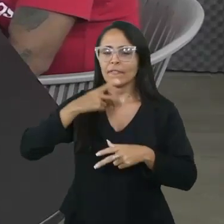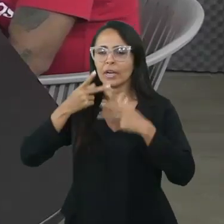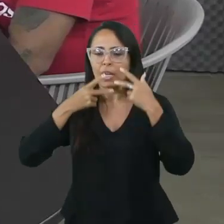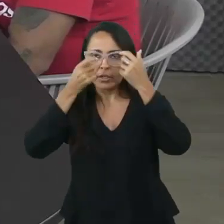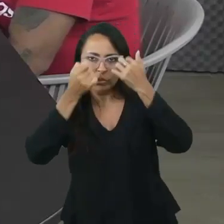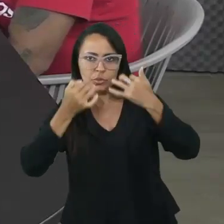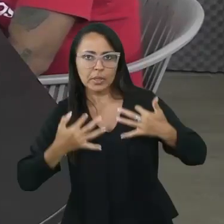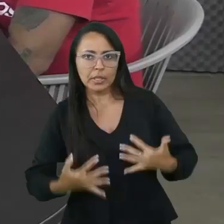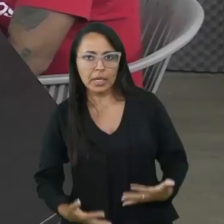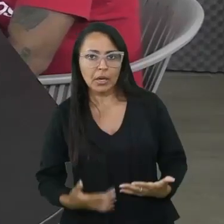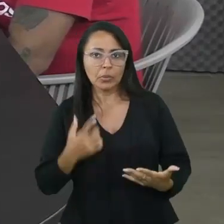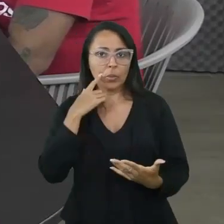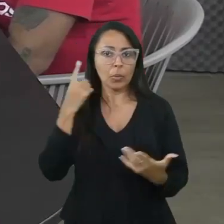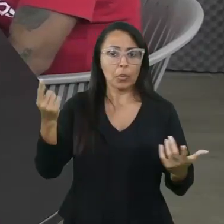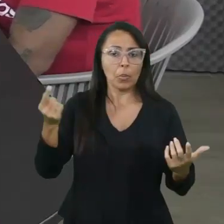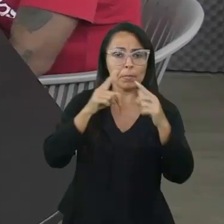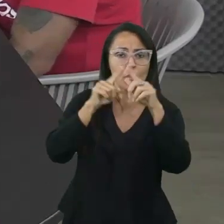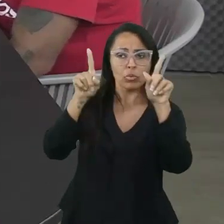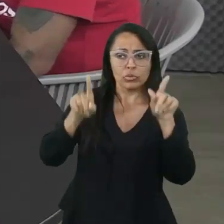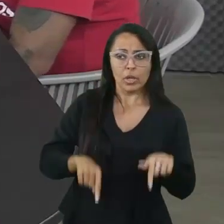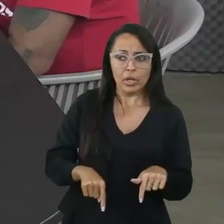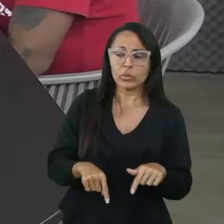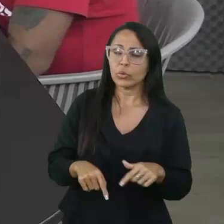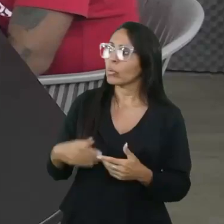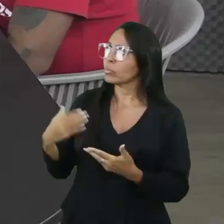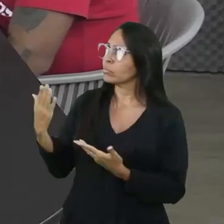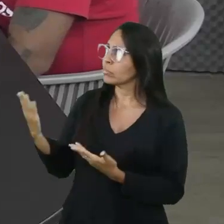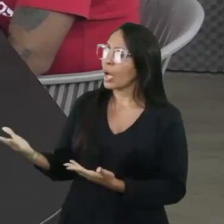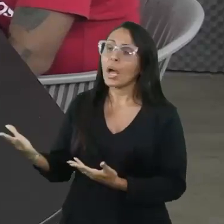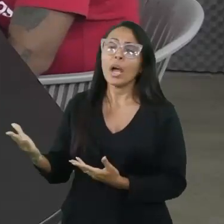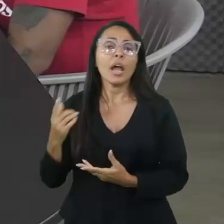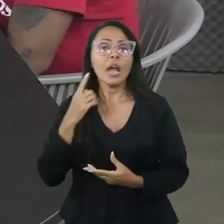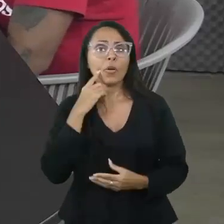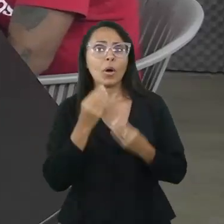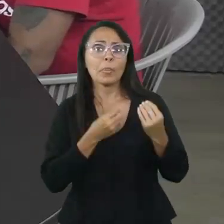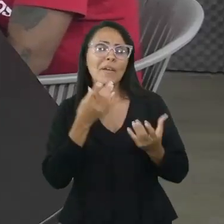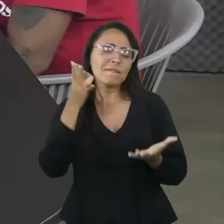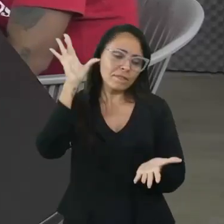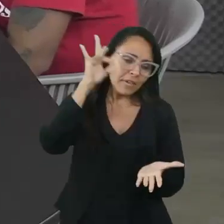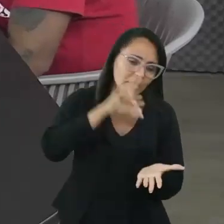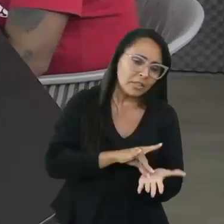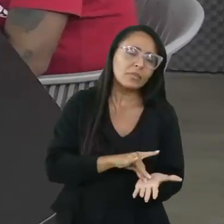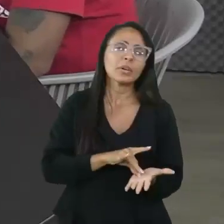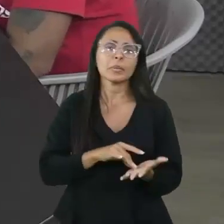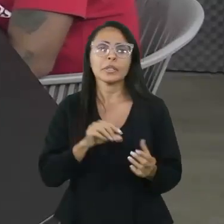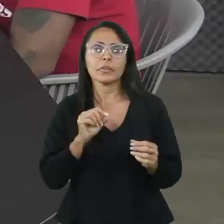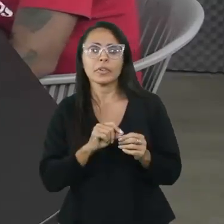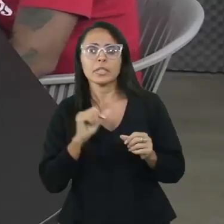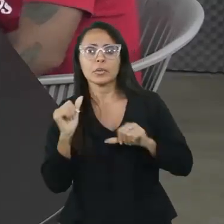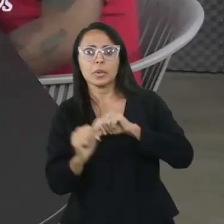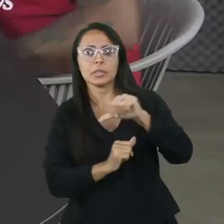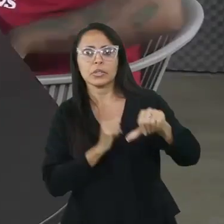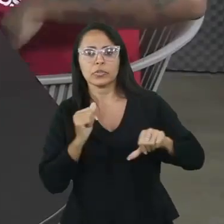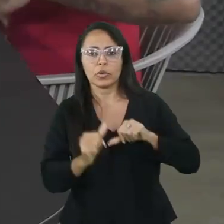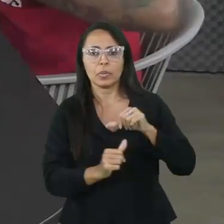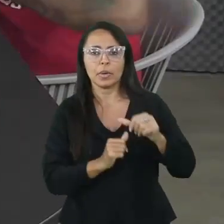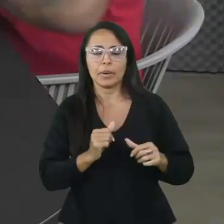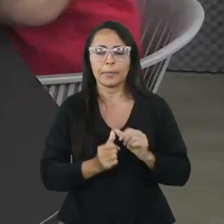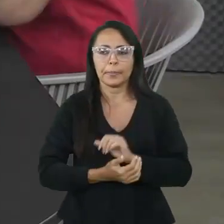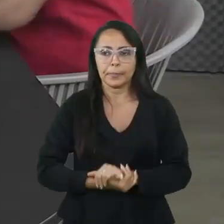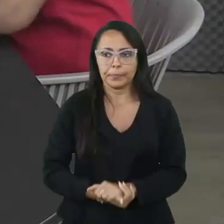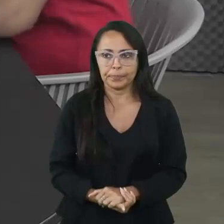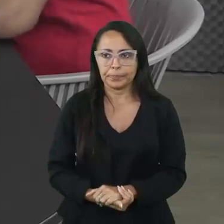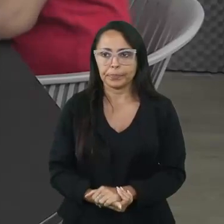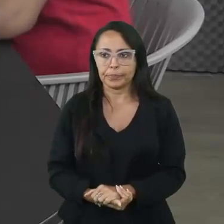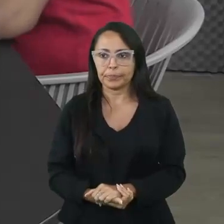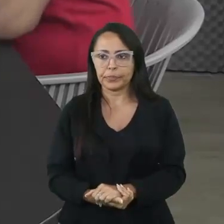escutar sobre o teu projeto e Vitor conversa também sobre o que efetivamente estamos fazendo para transformar essas realidades. Bom, logo